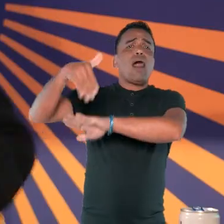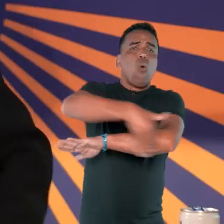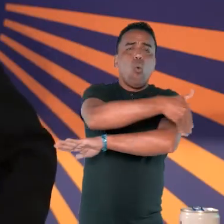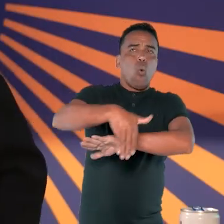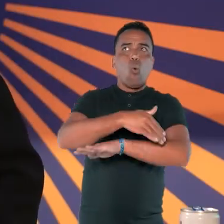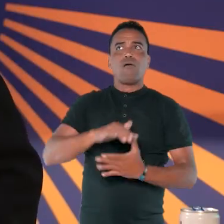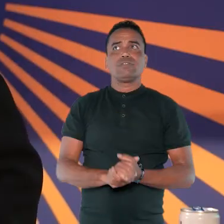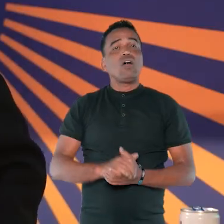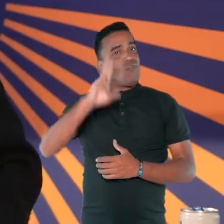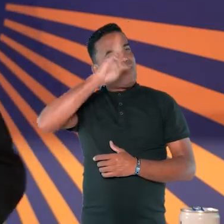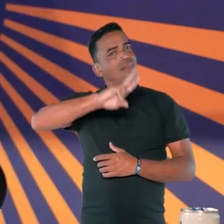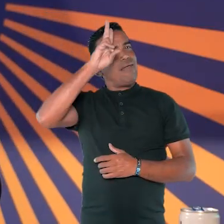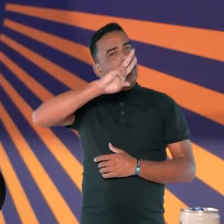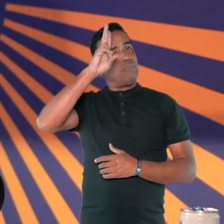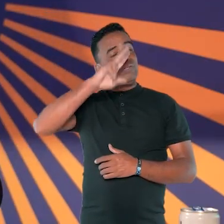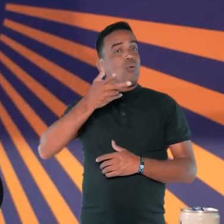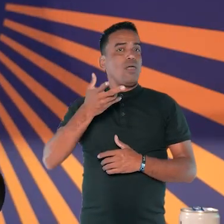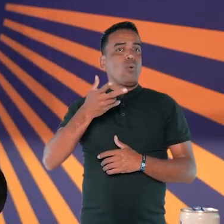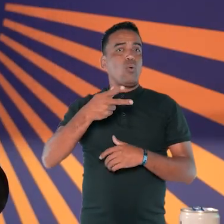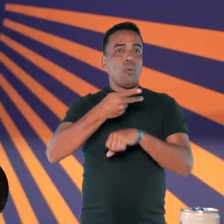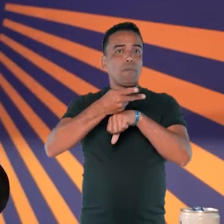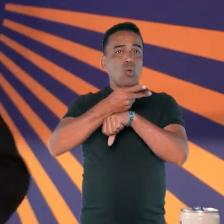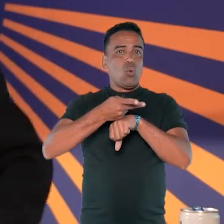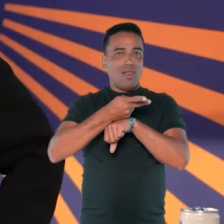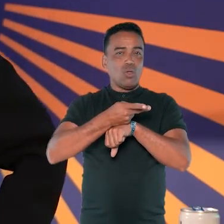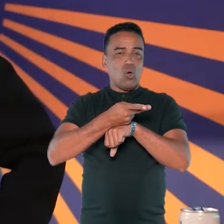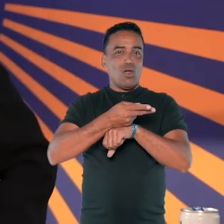fui colocada à disposição como procuradora da